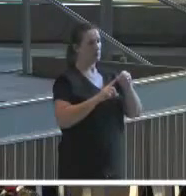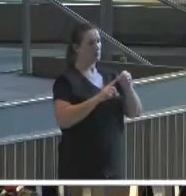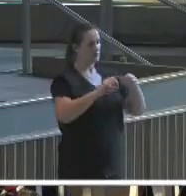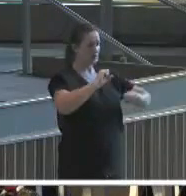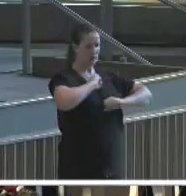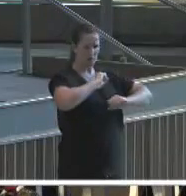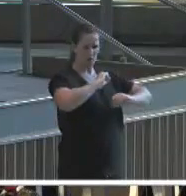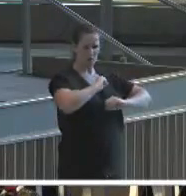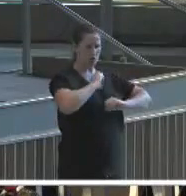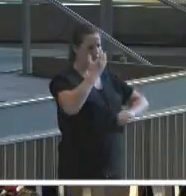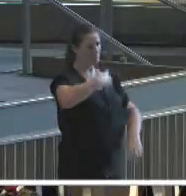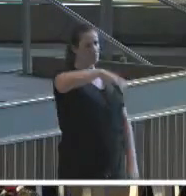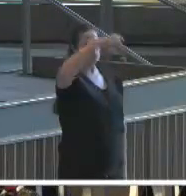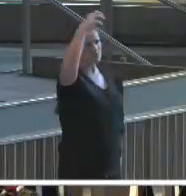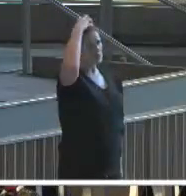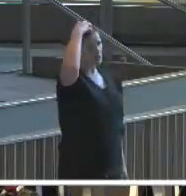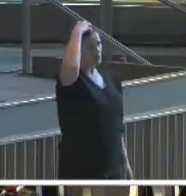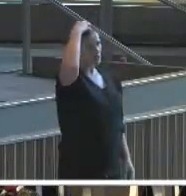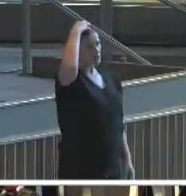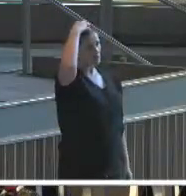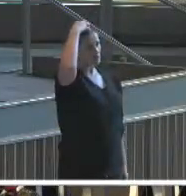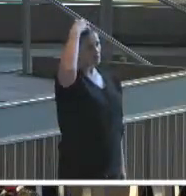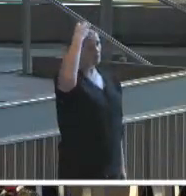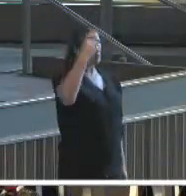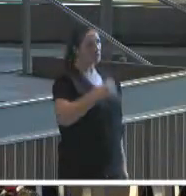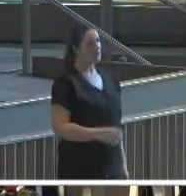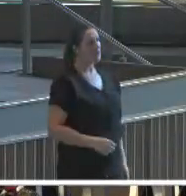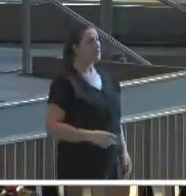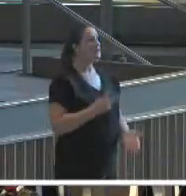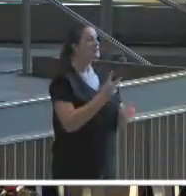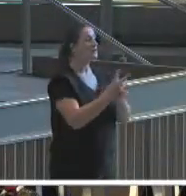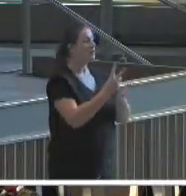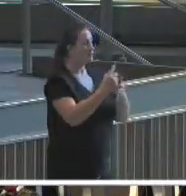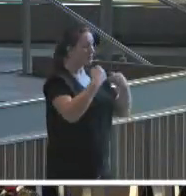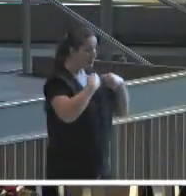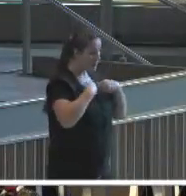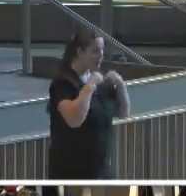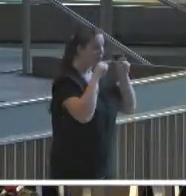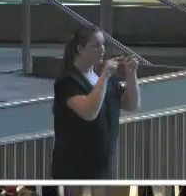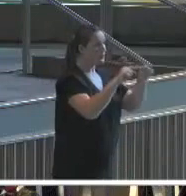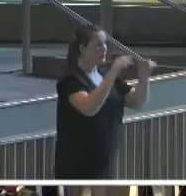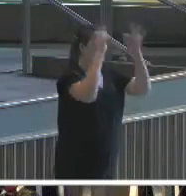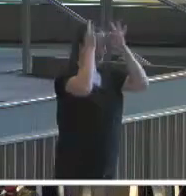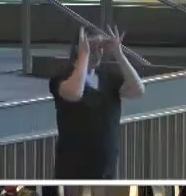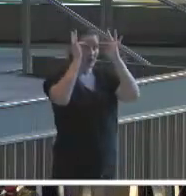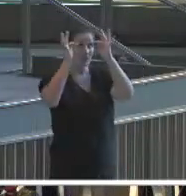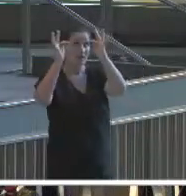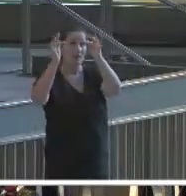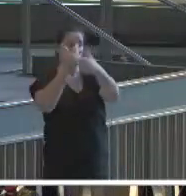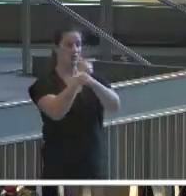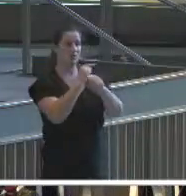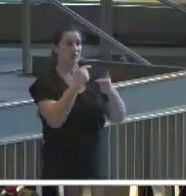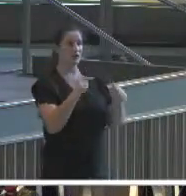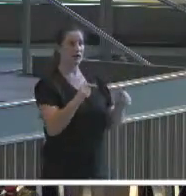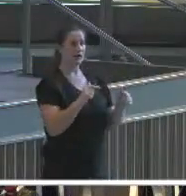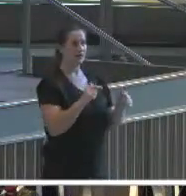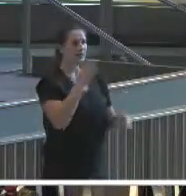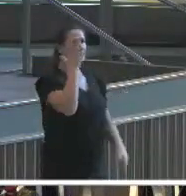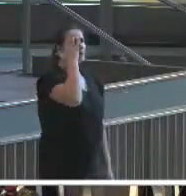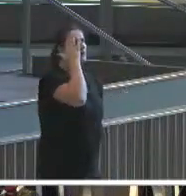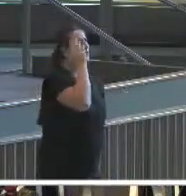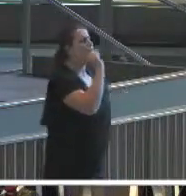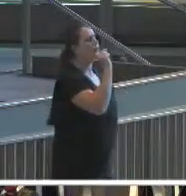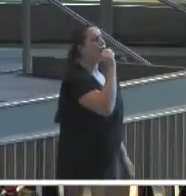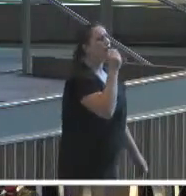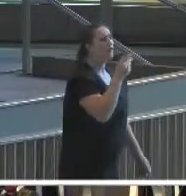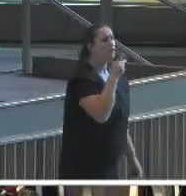Toda vez que a gente é infiel a Deus, nós não apenas estamos dizendo que Deus não tem valor para a nossa vida,